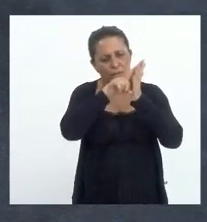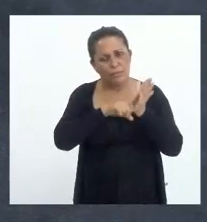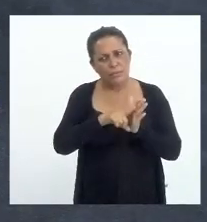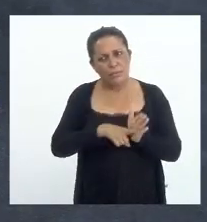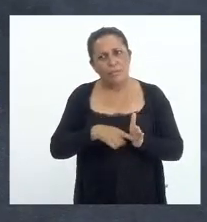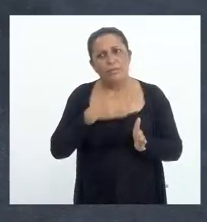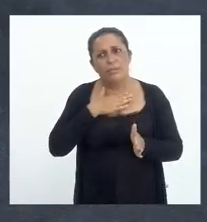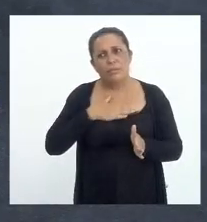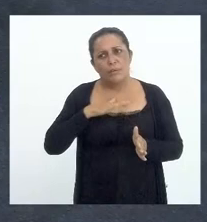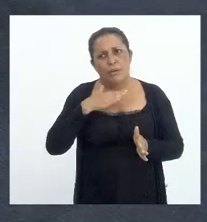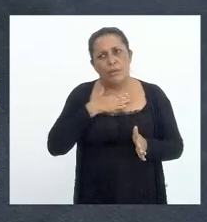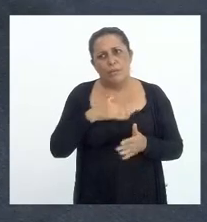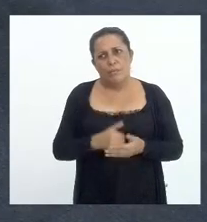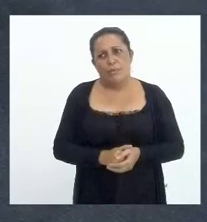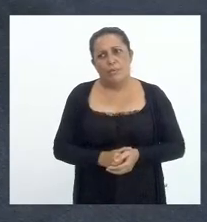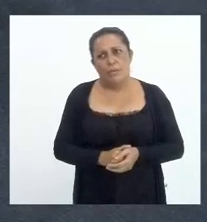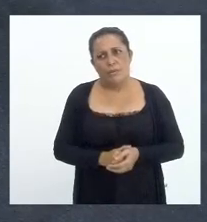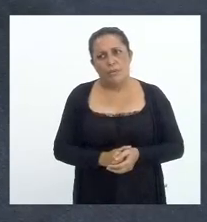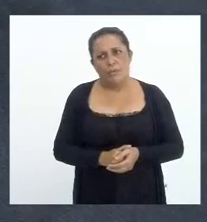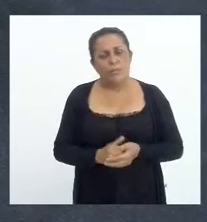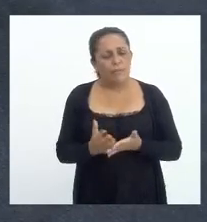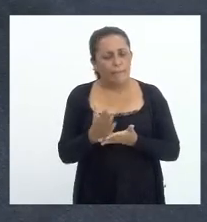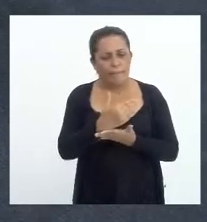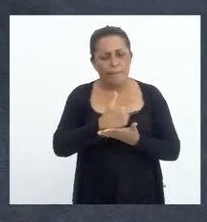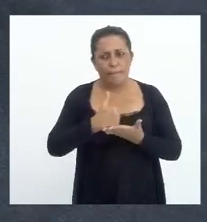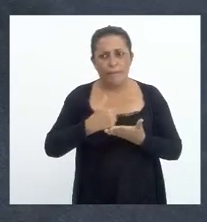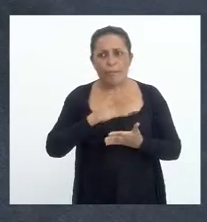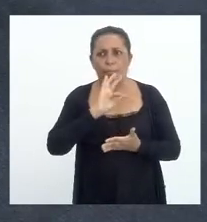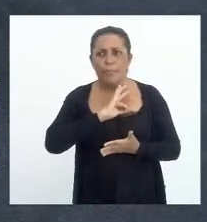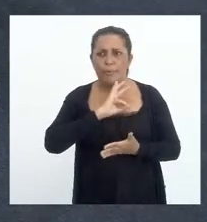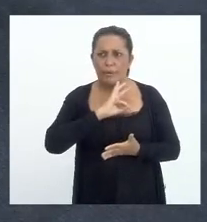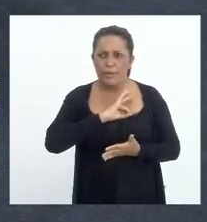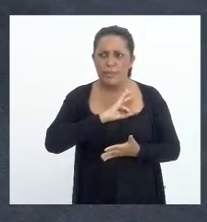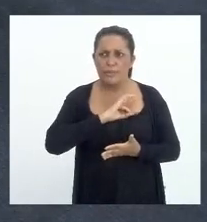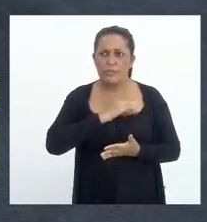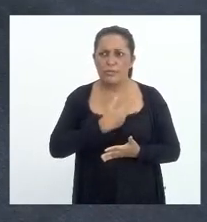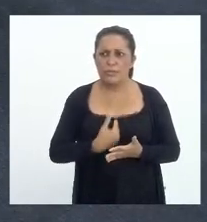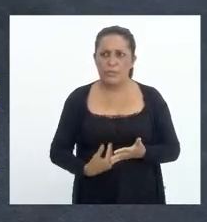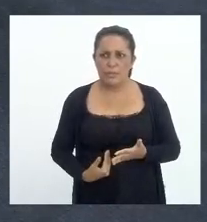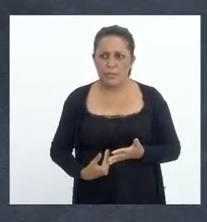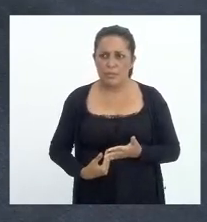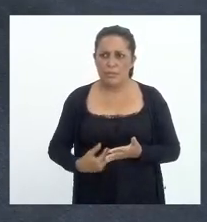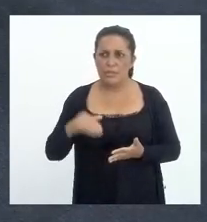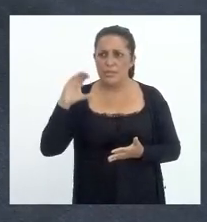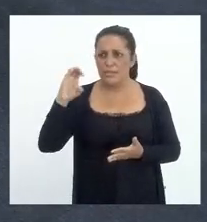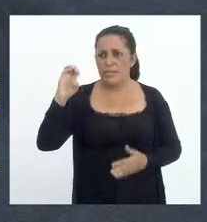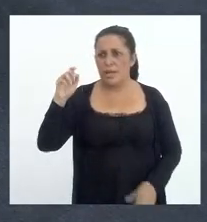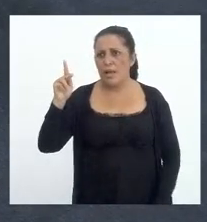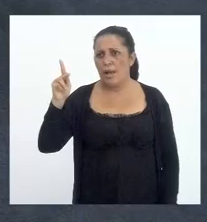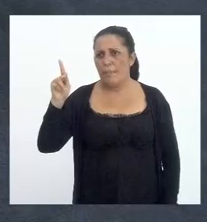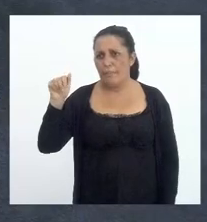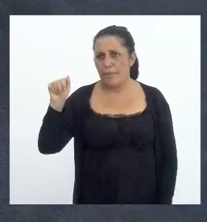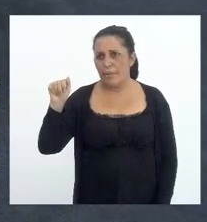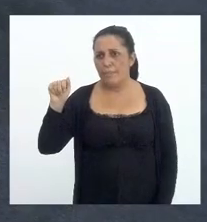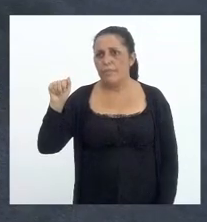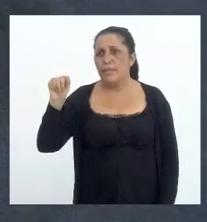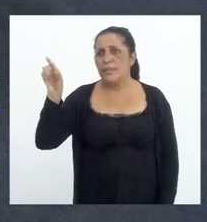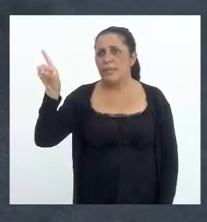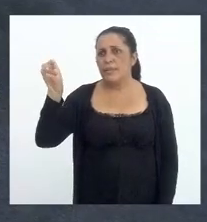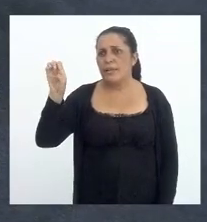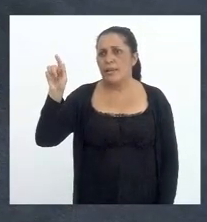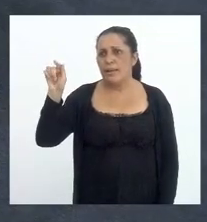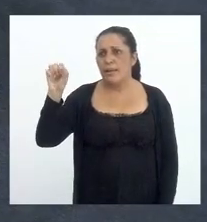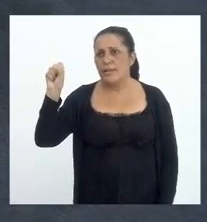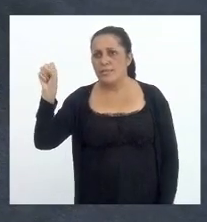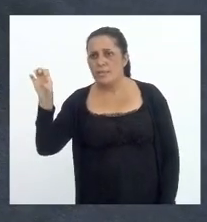com calma, que não dividam a polícia, o Estado, o CEAP, a CEAP e o DEGASE. Isso está gerando uma celeuma muito